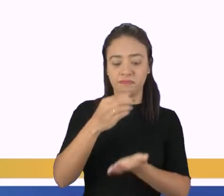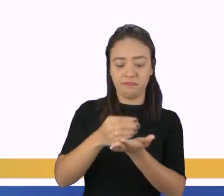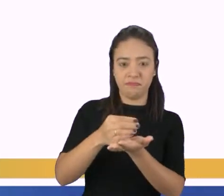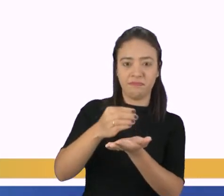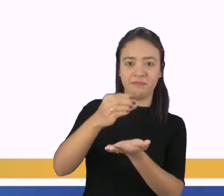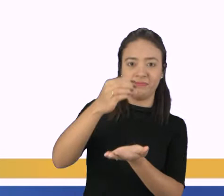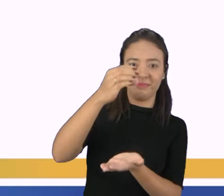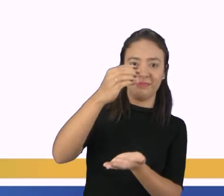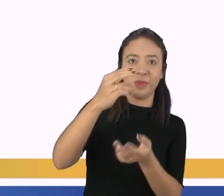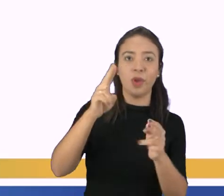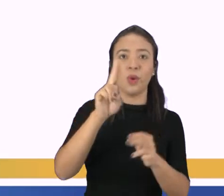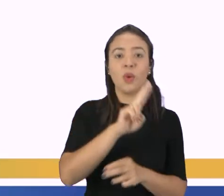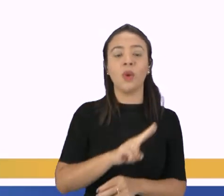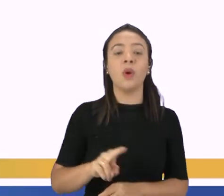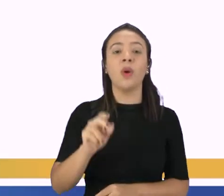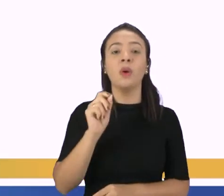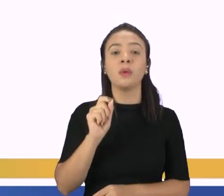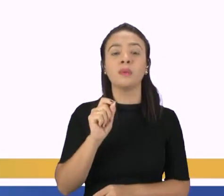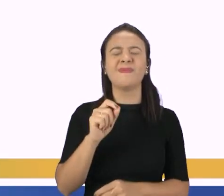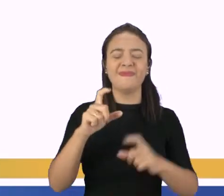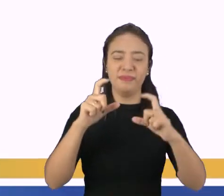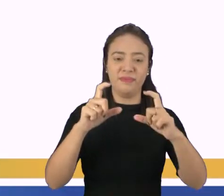nós vamos usar a nossa fórmula,